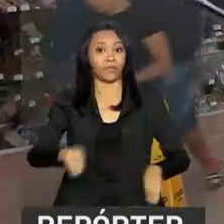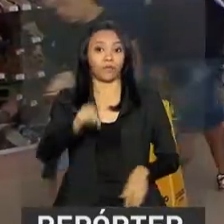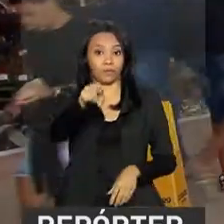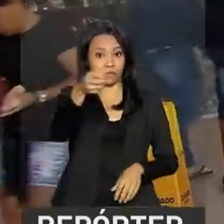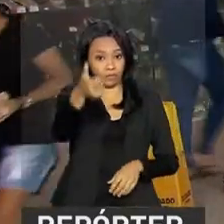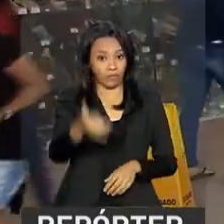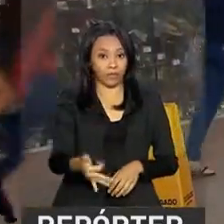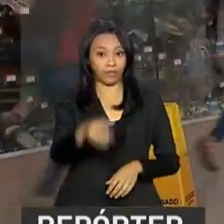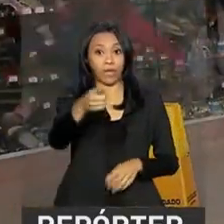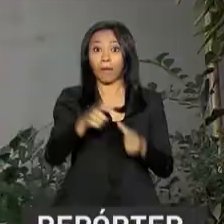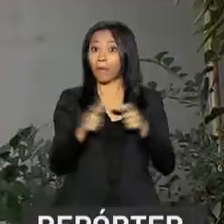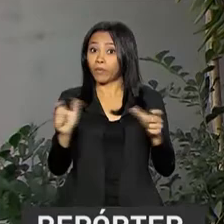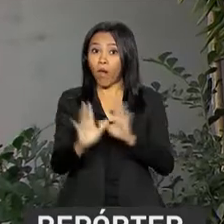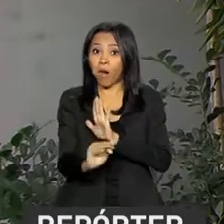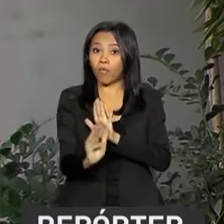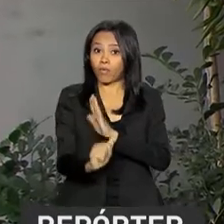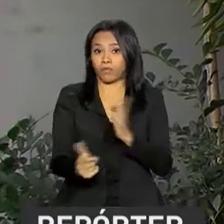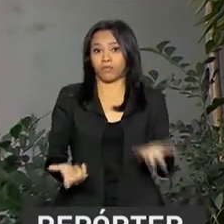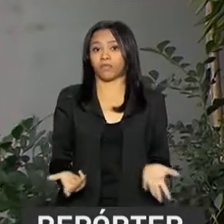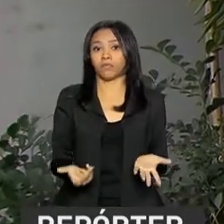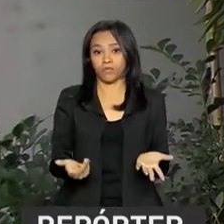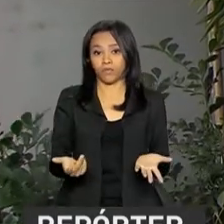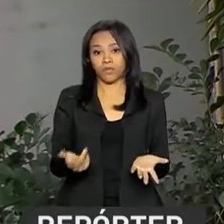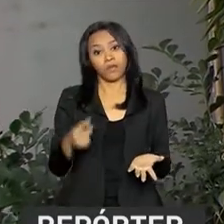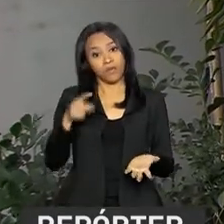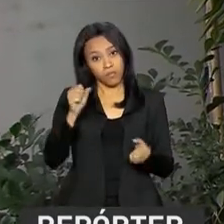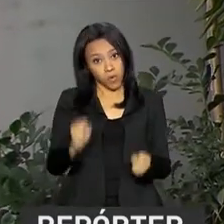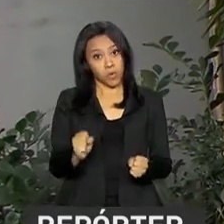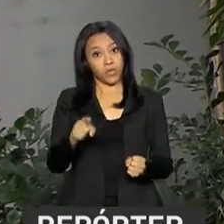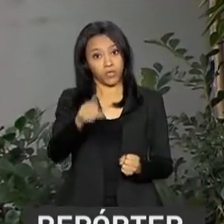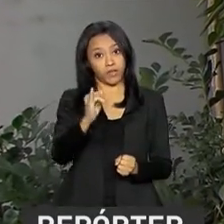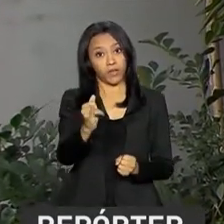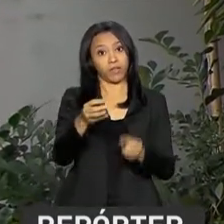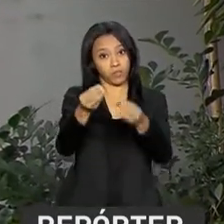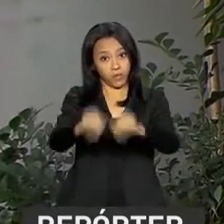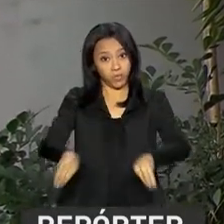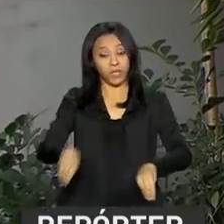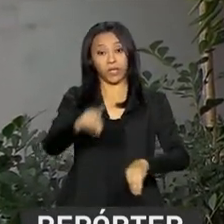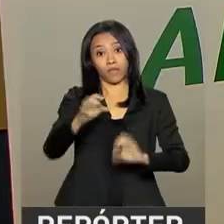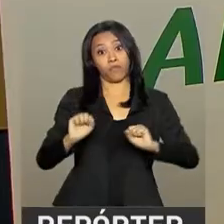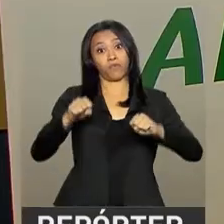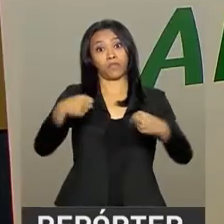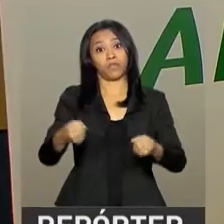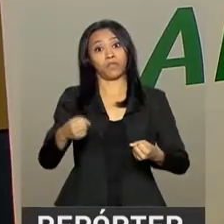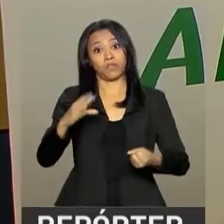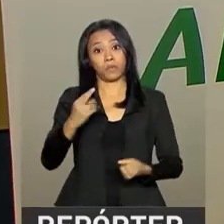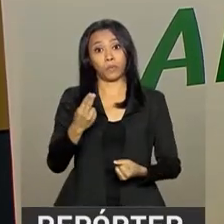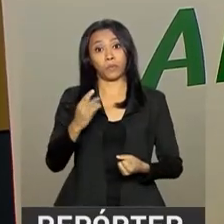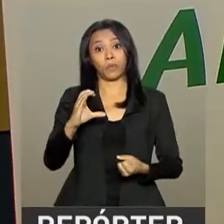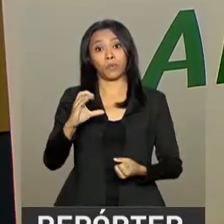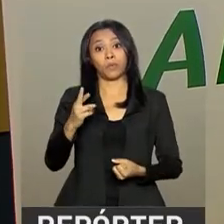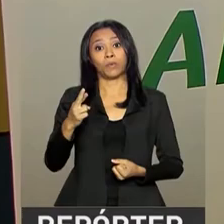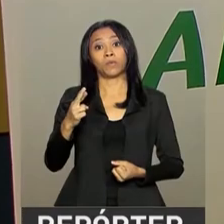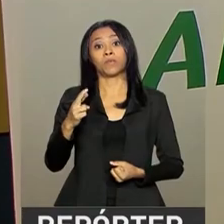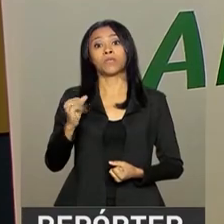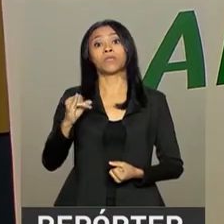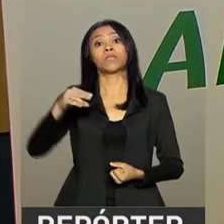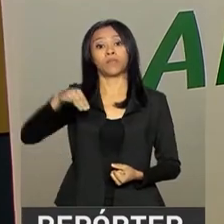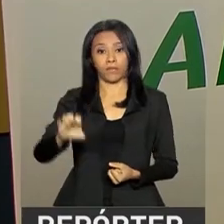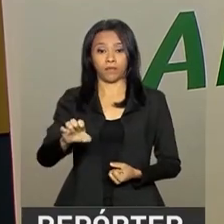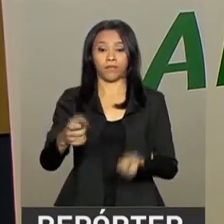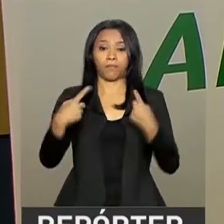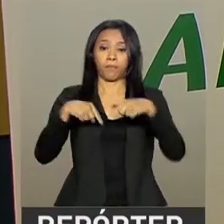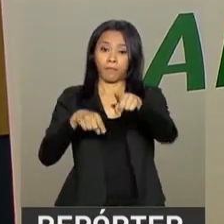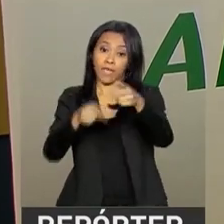A maioria é roubado. Pode prejudicar você, tá fortalecendo o crime, né? E o coordenador da Anatel explica que